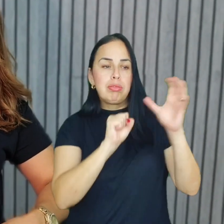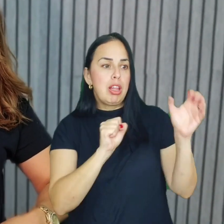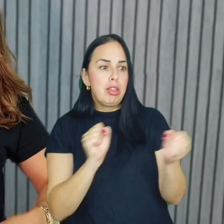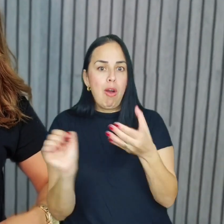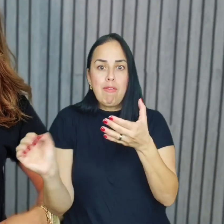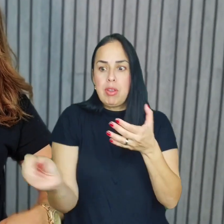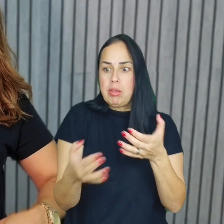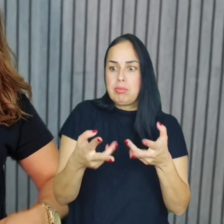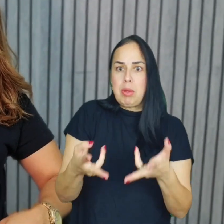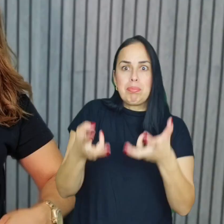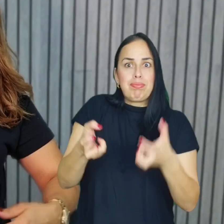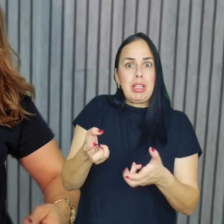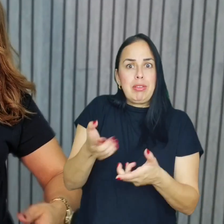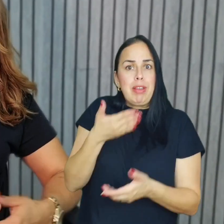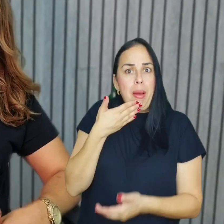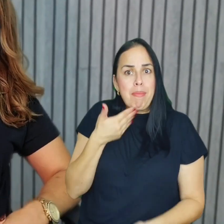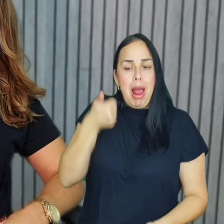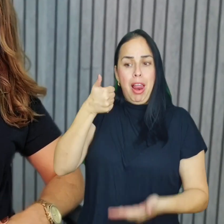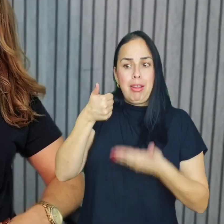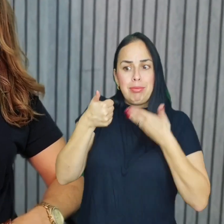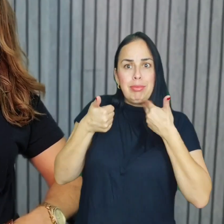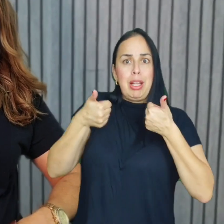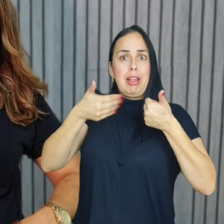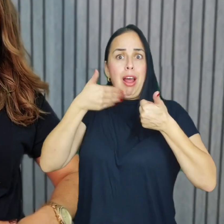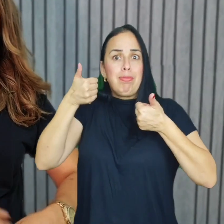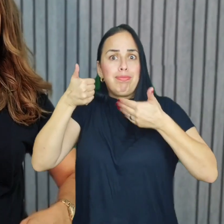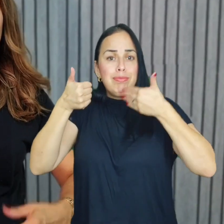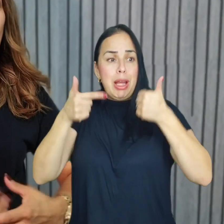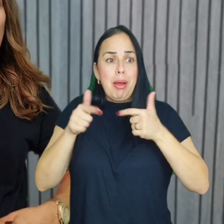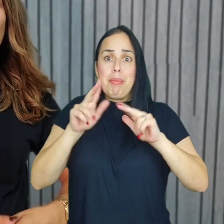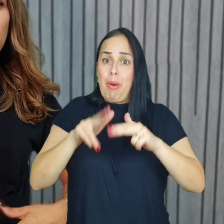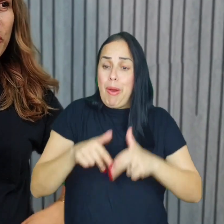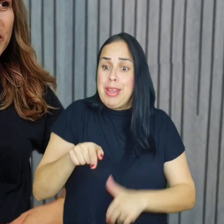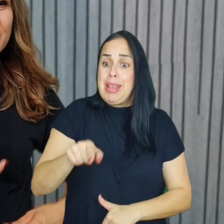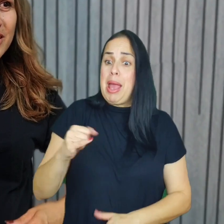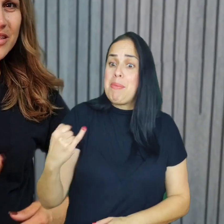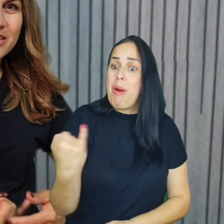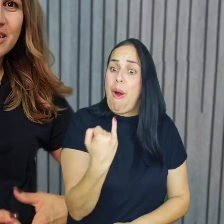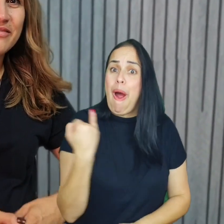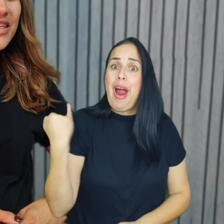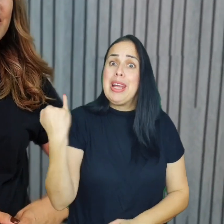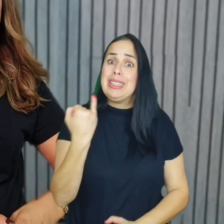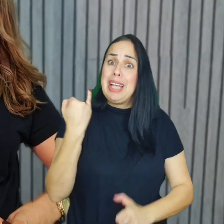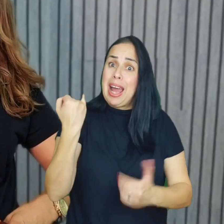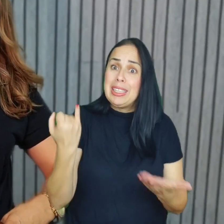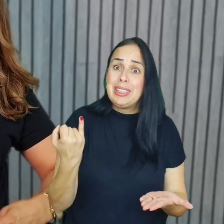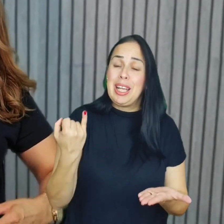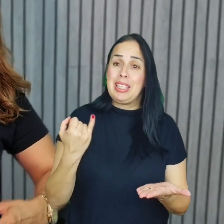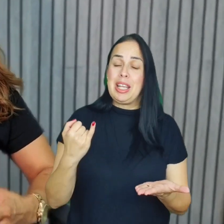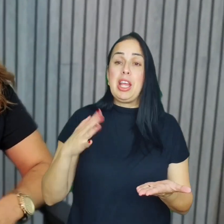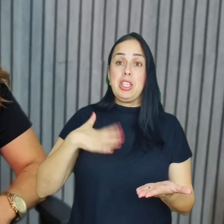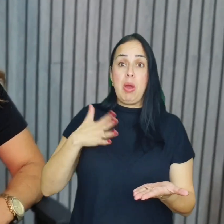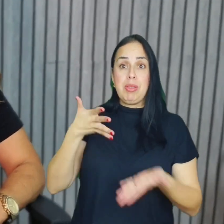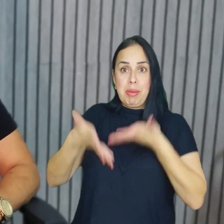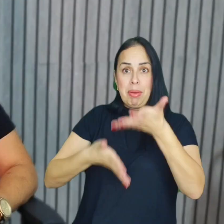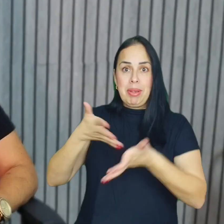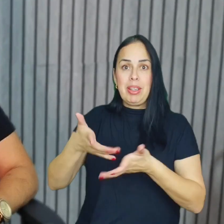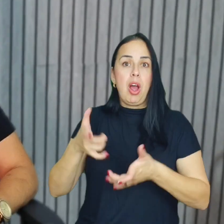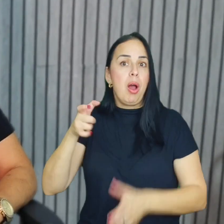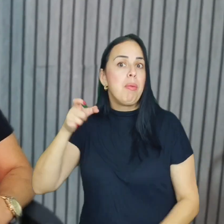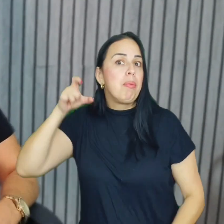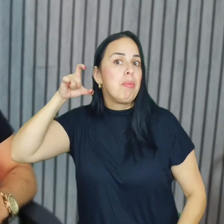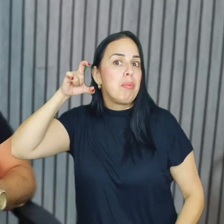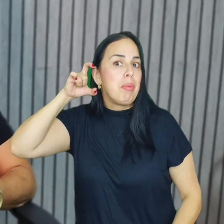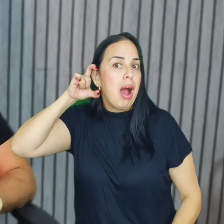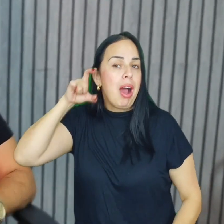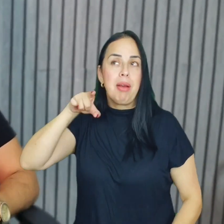novo aqui, que eu vejo que ele está melhorando, eu falo para ele que como é importante, Davi, como é importante. Eu falo para ele